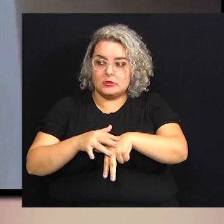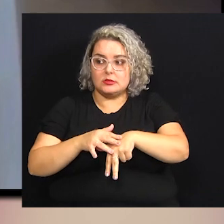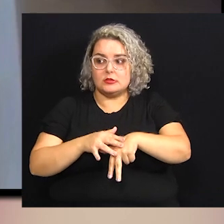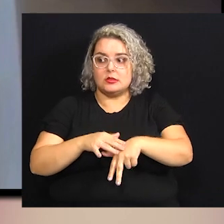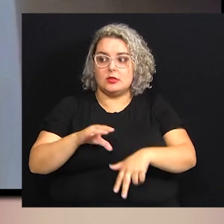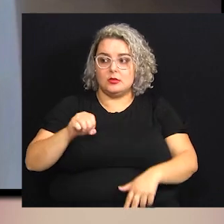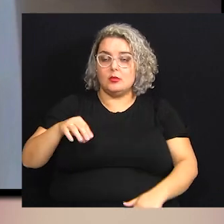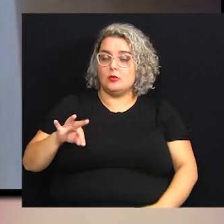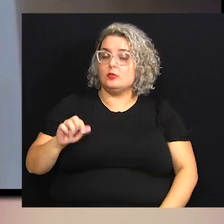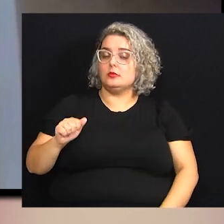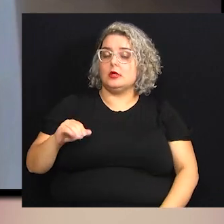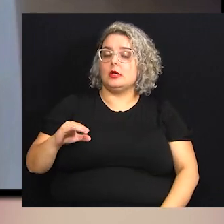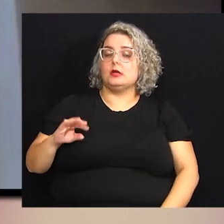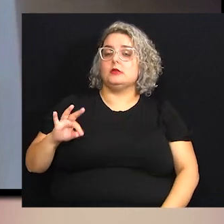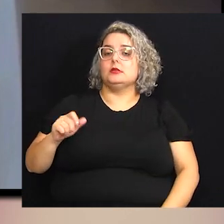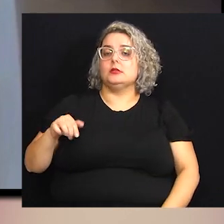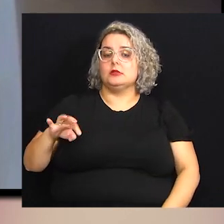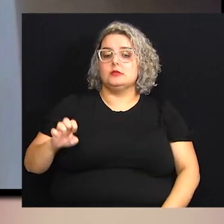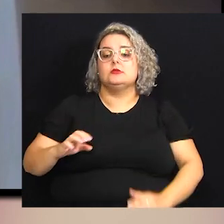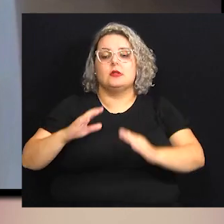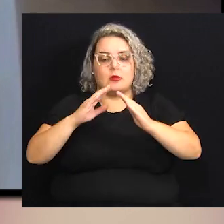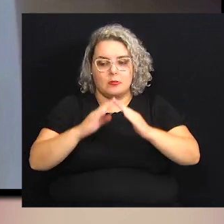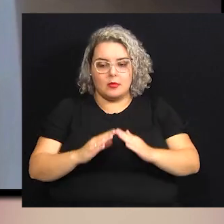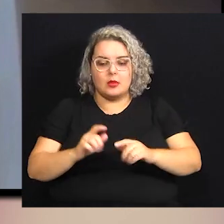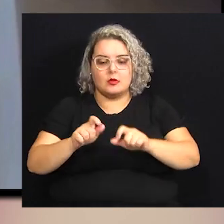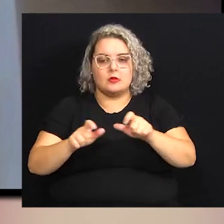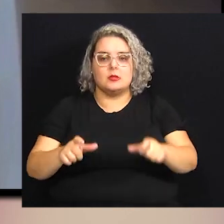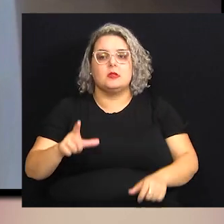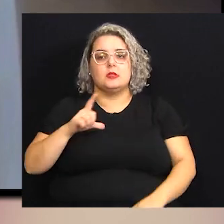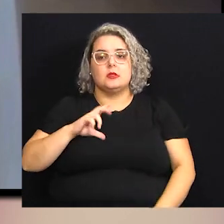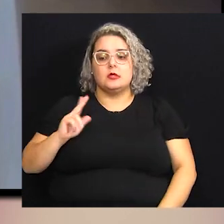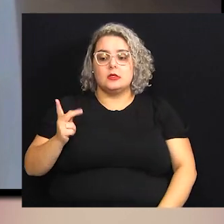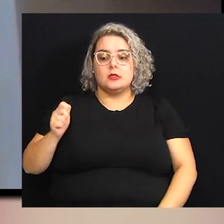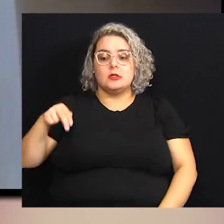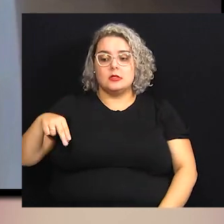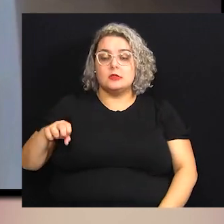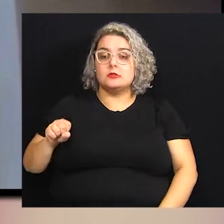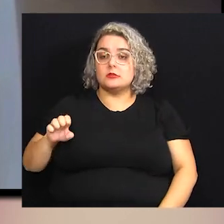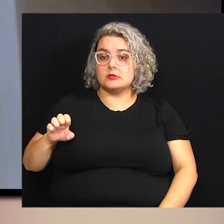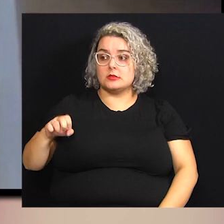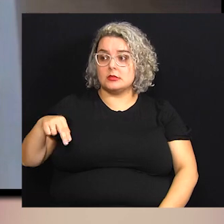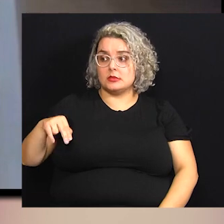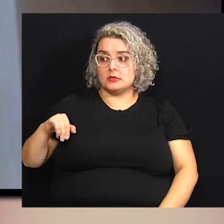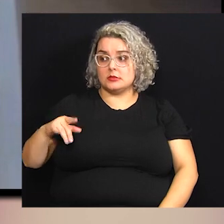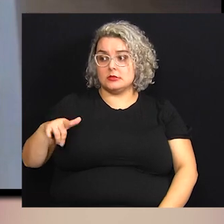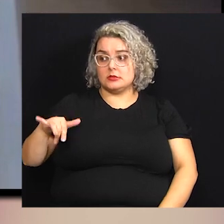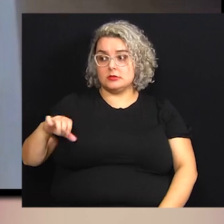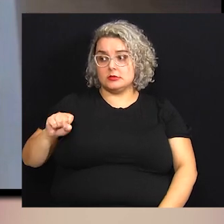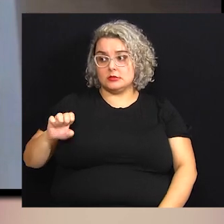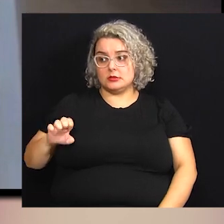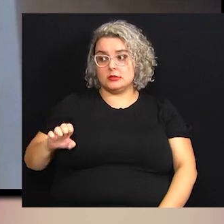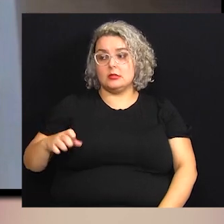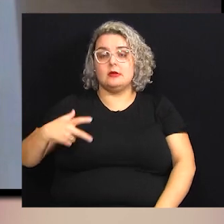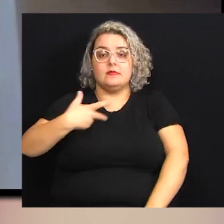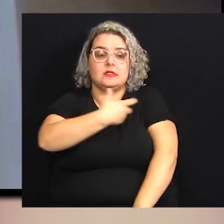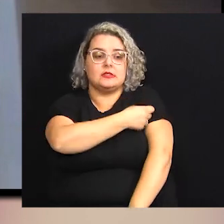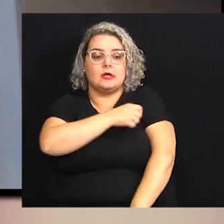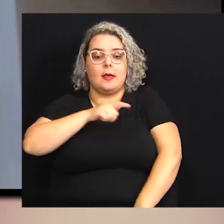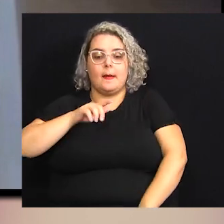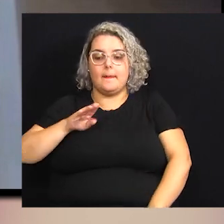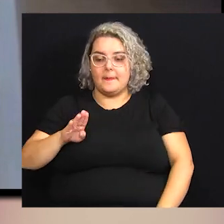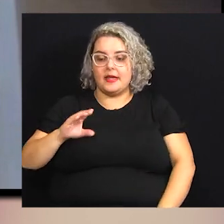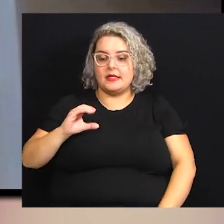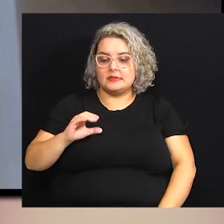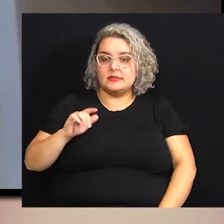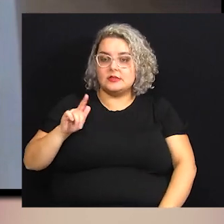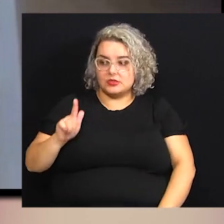que são contactantes, né, que são as pessoas que moram com a pessoa que tem hanseníase, é a vacina BCG, que é aquela